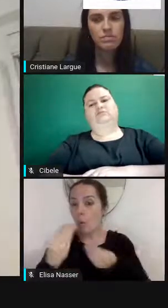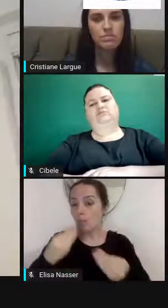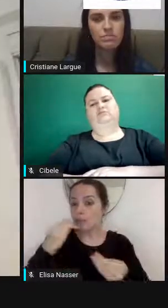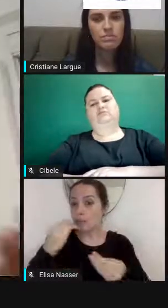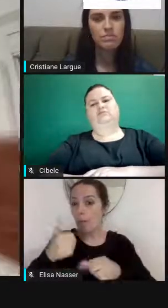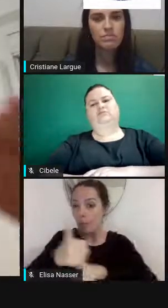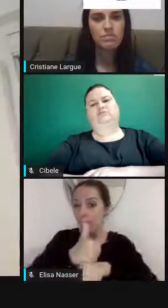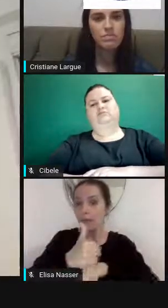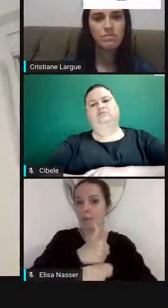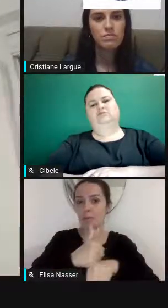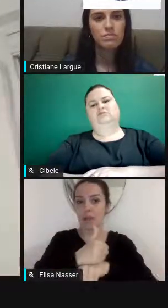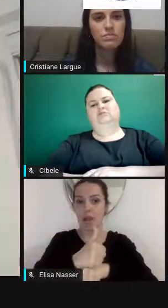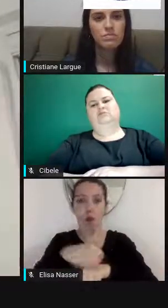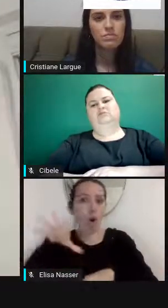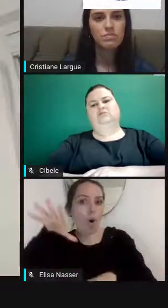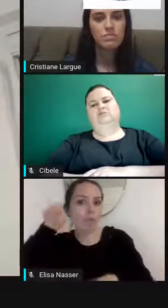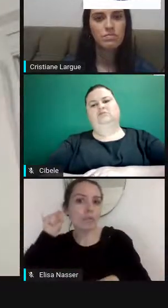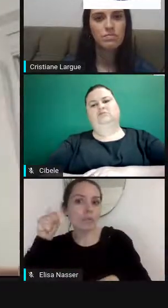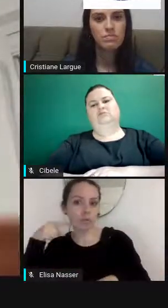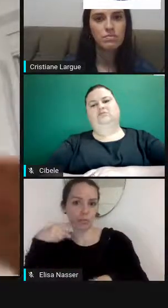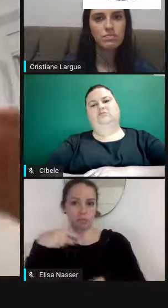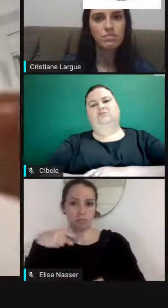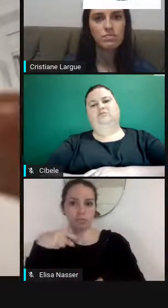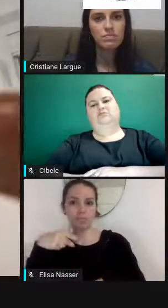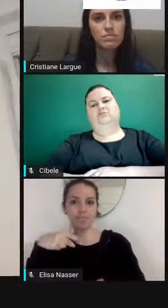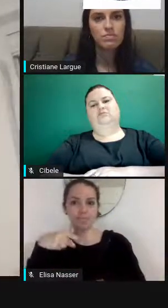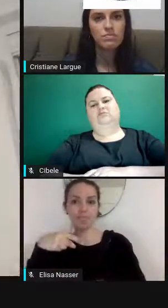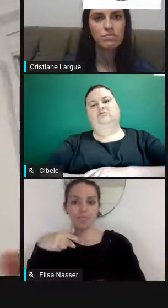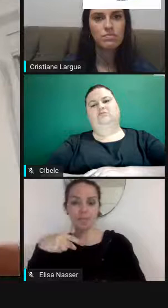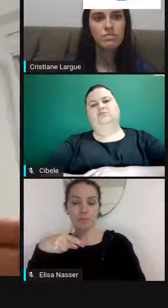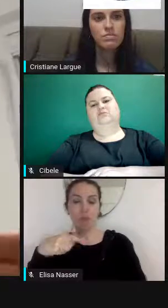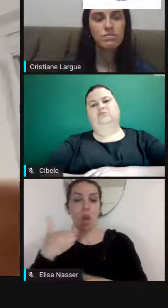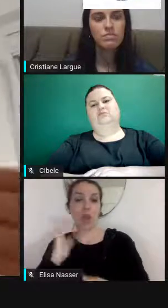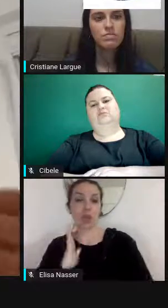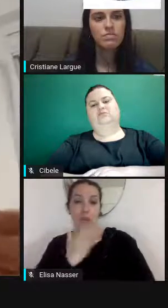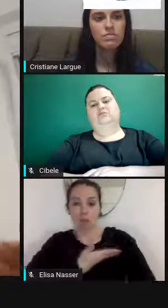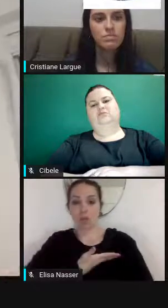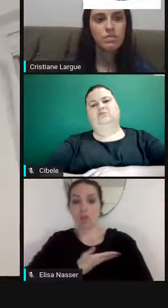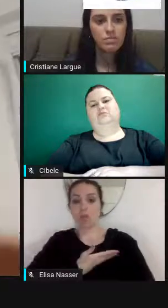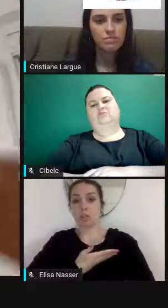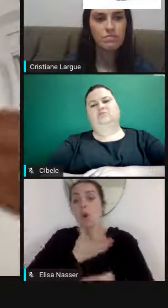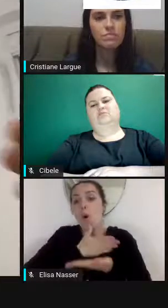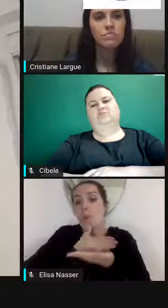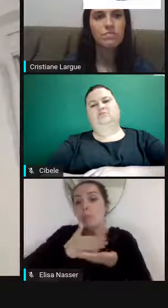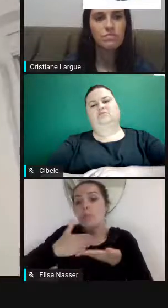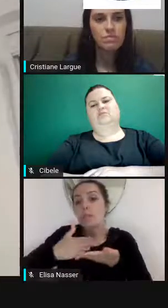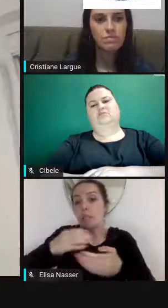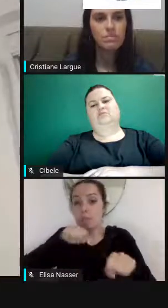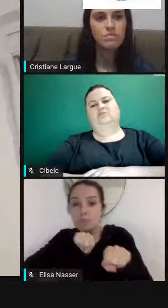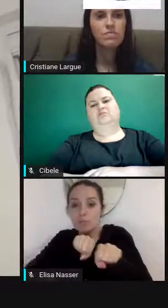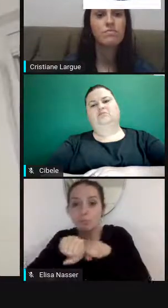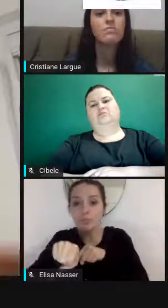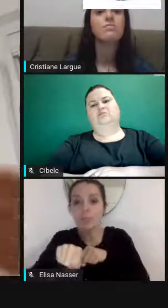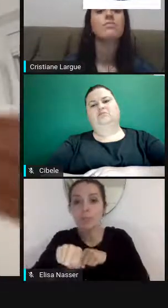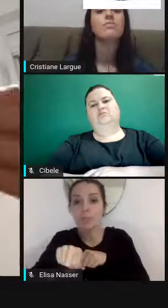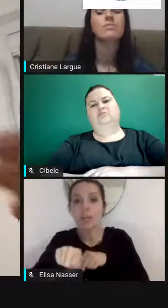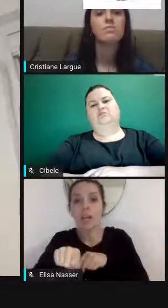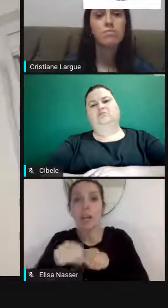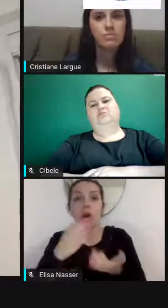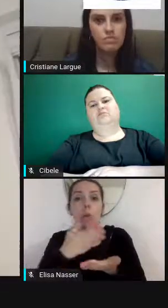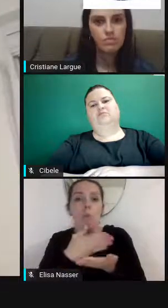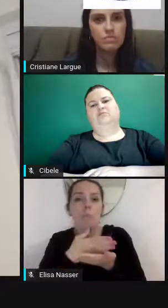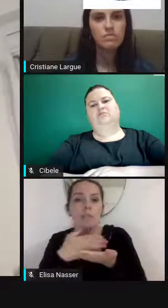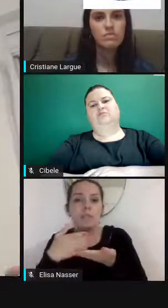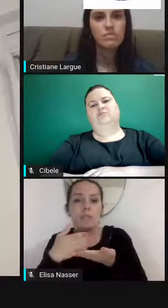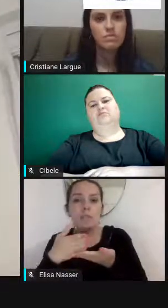ouvindo isso a gente entra dentro da nossa graduação a gente prece para como profissionais aprendendo o método científico mas a gente